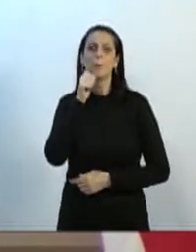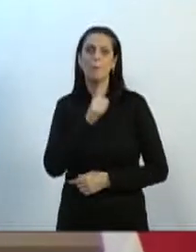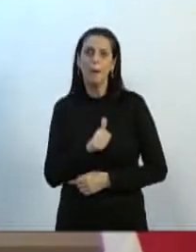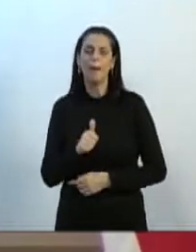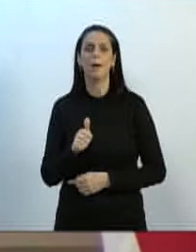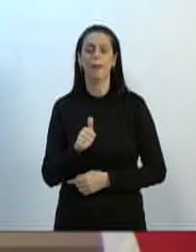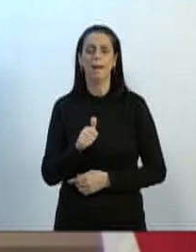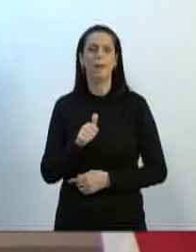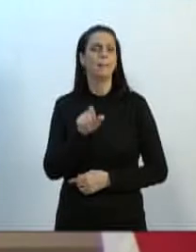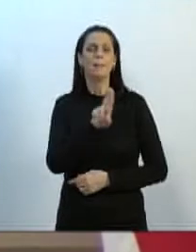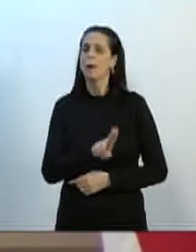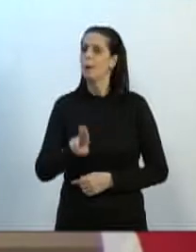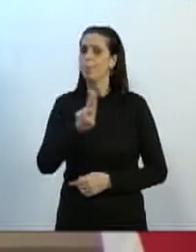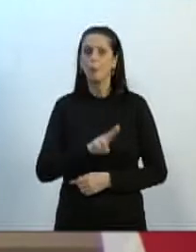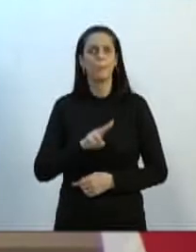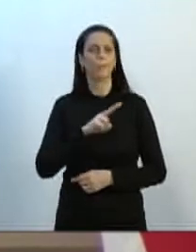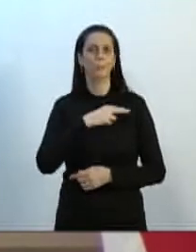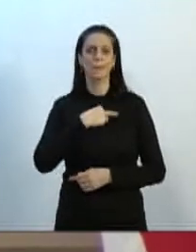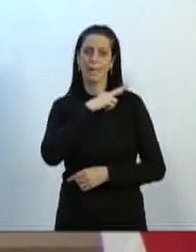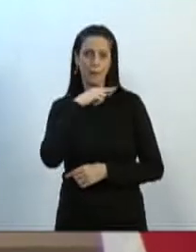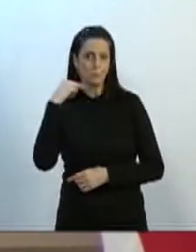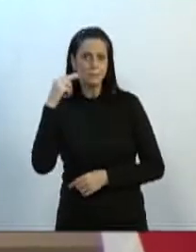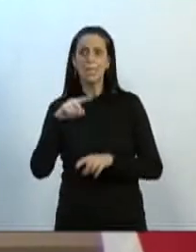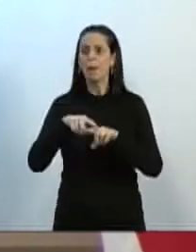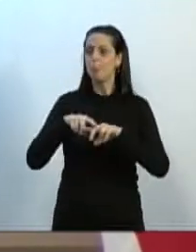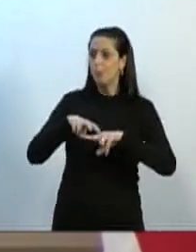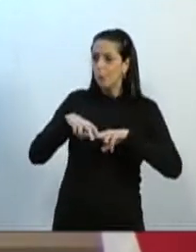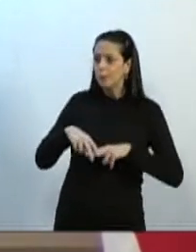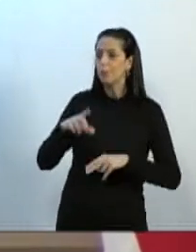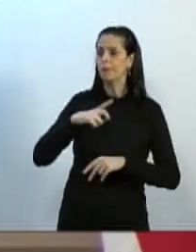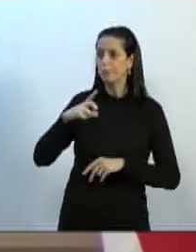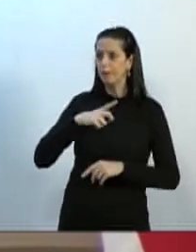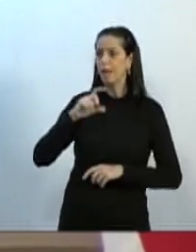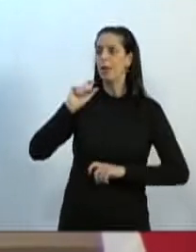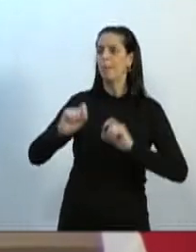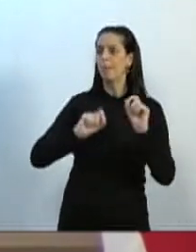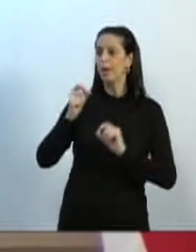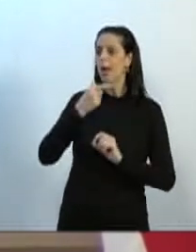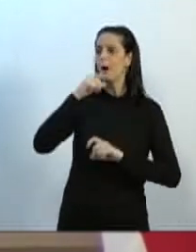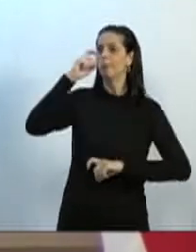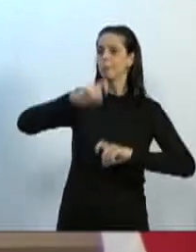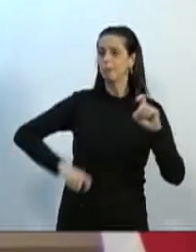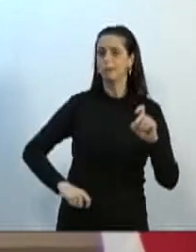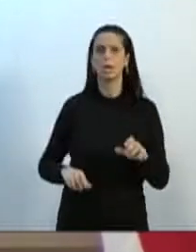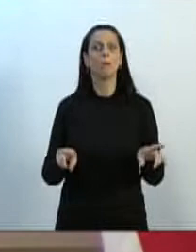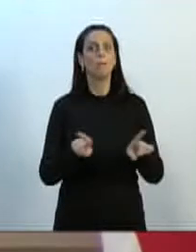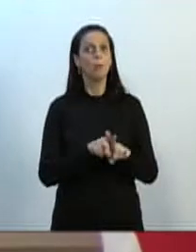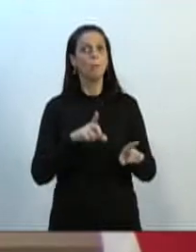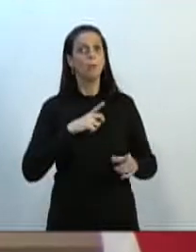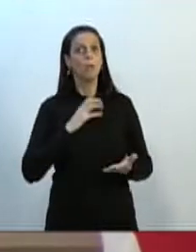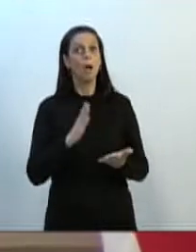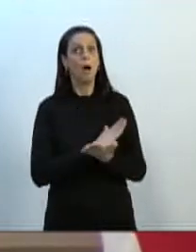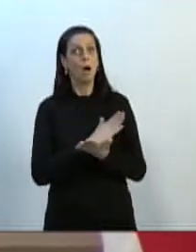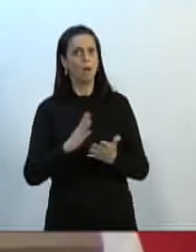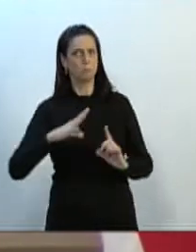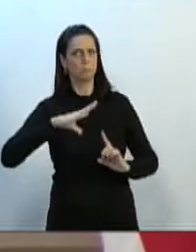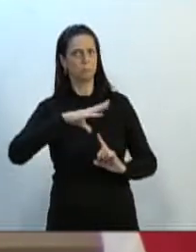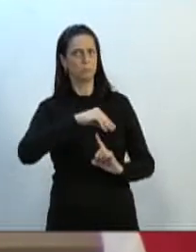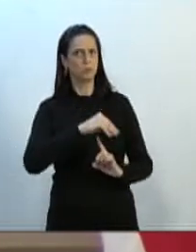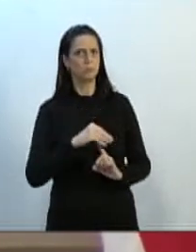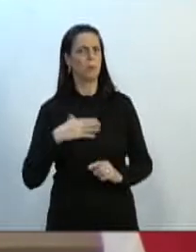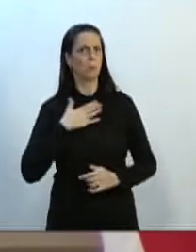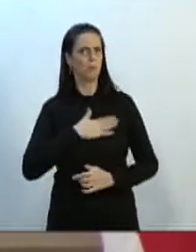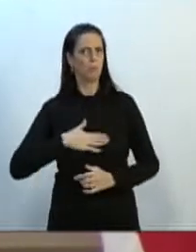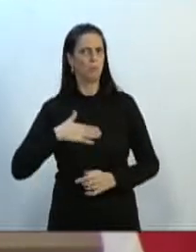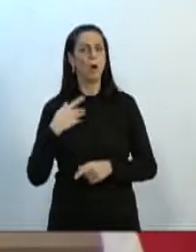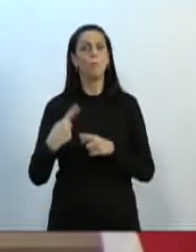estupradas? Que afirma que tem abuso que é prazeroso para a criança, porque o